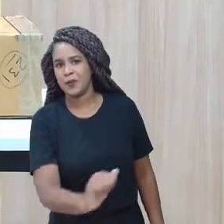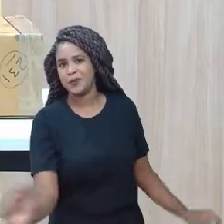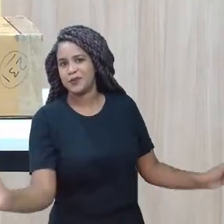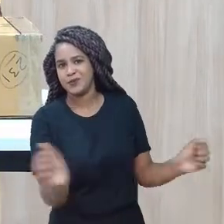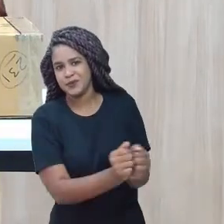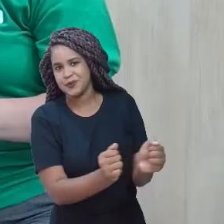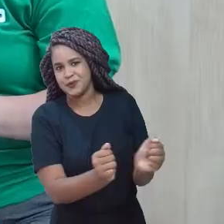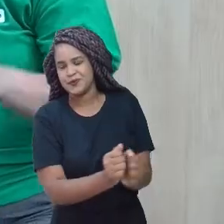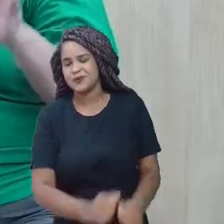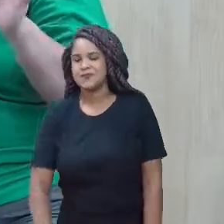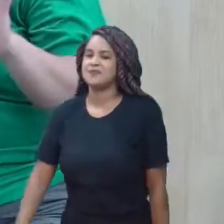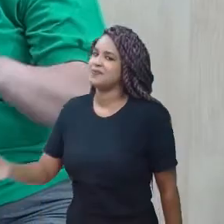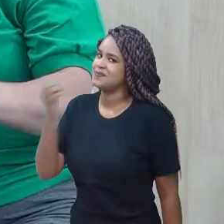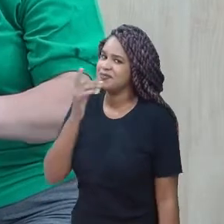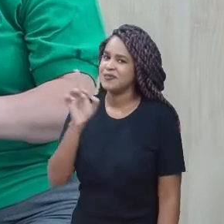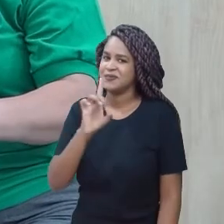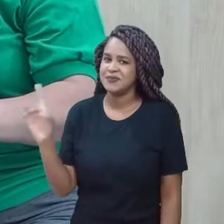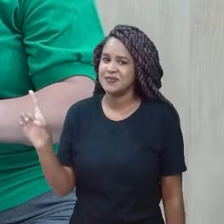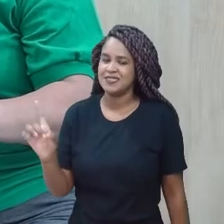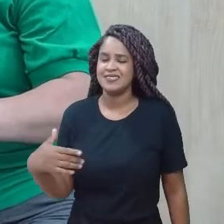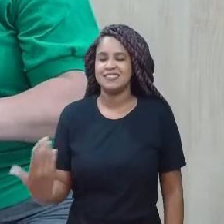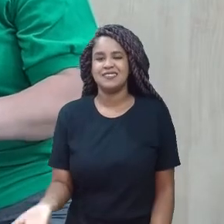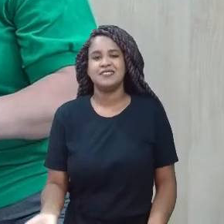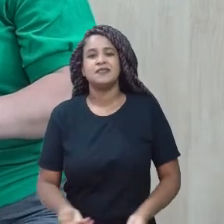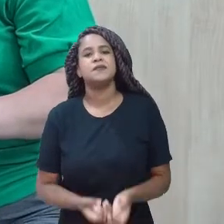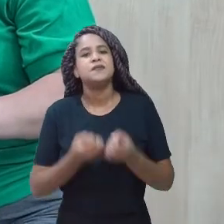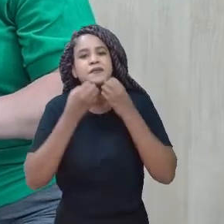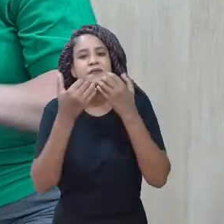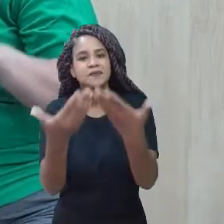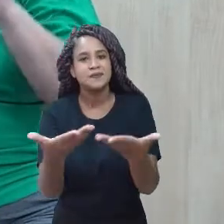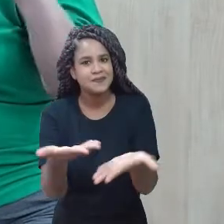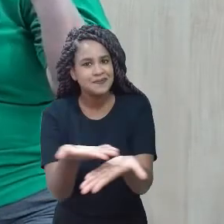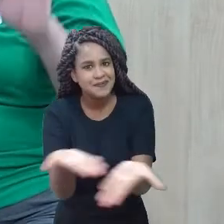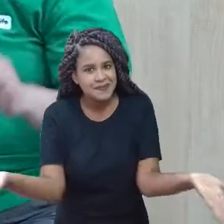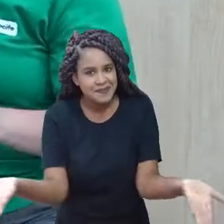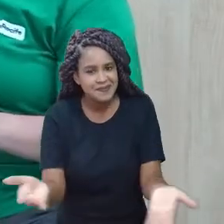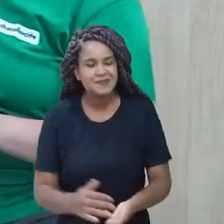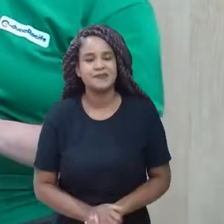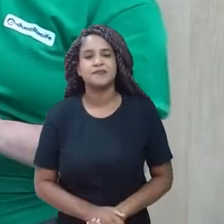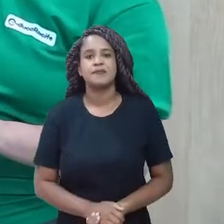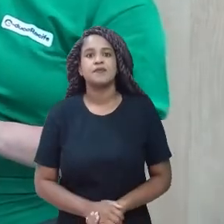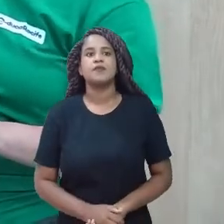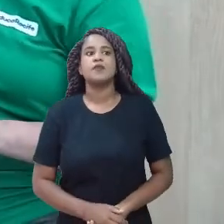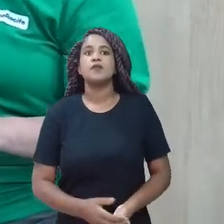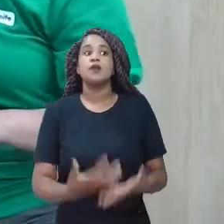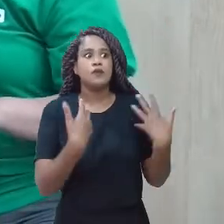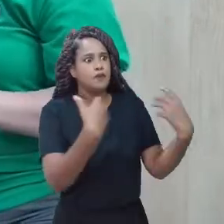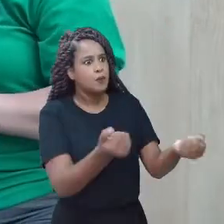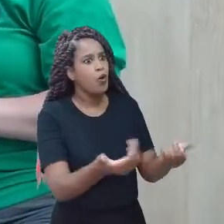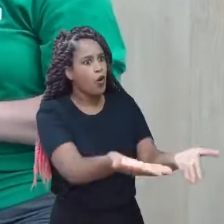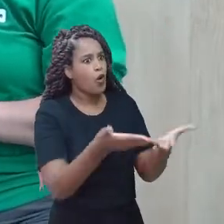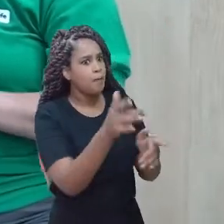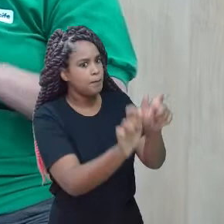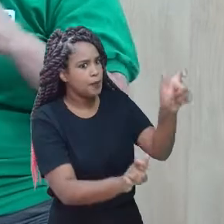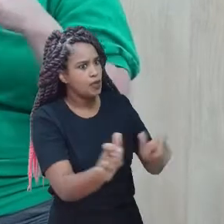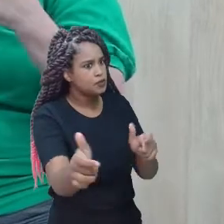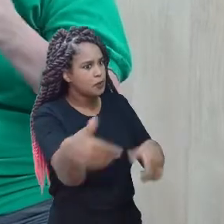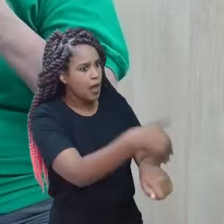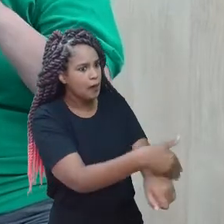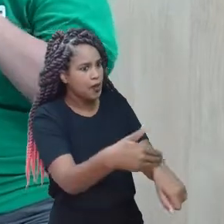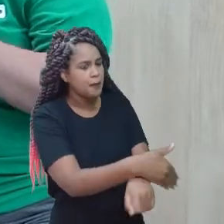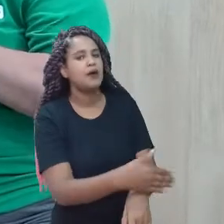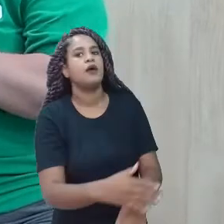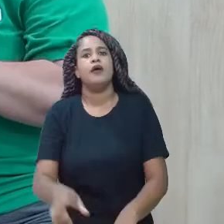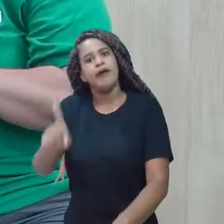pessoal? Bom dia, gente! Tudo bom com vocês? Vamos convidar eles para interagir, né, Não Vilma? é? Tem que